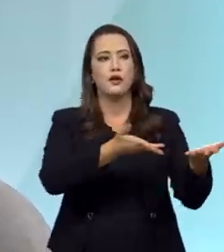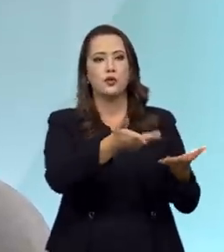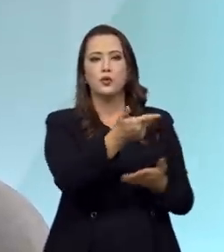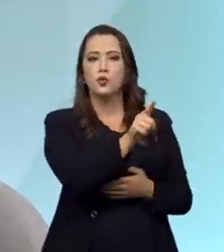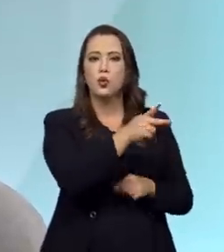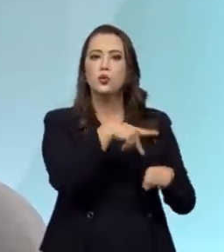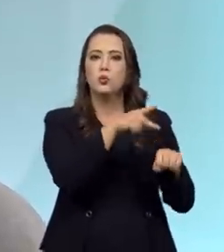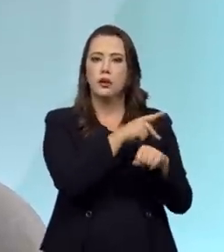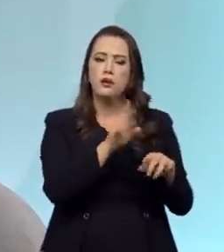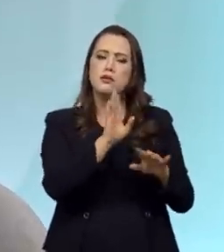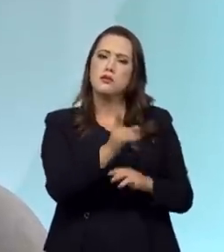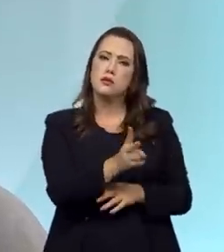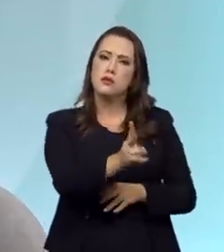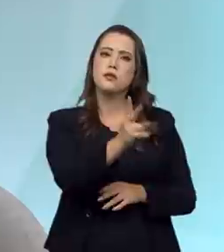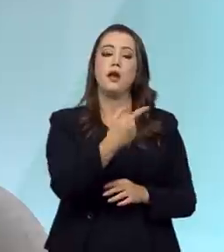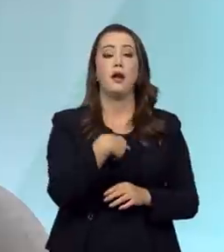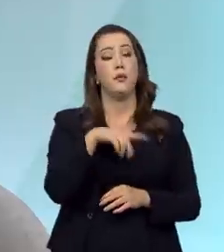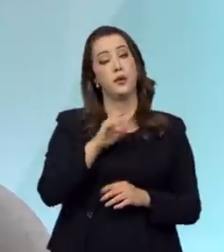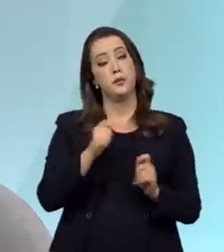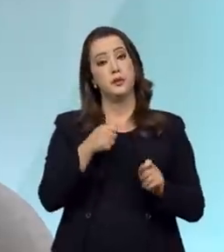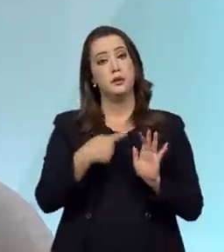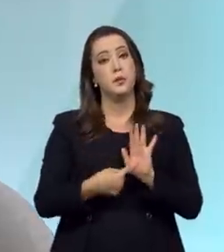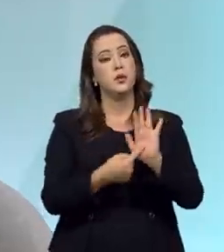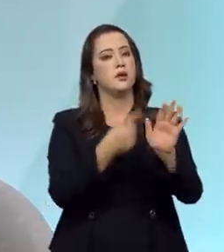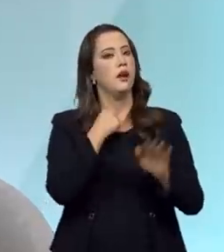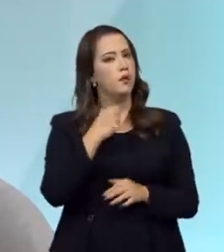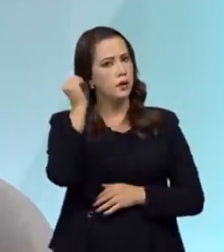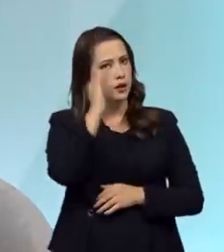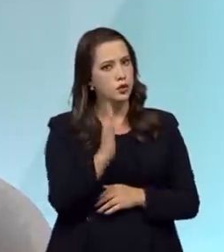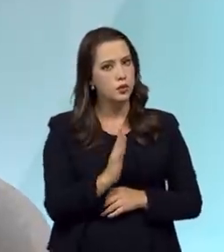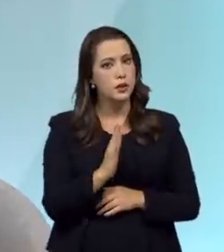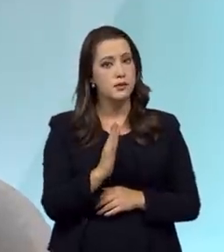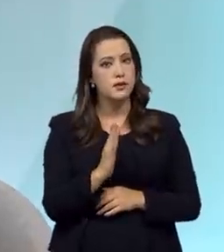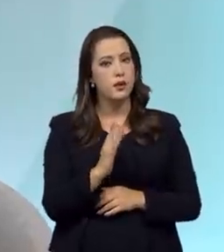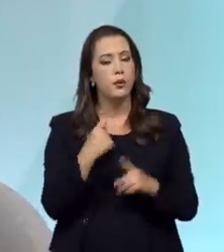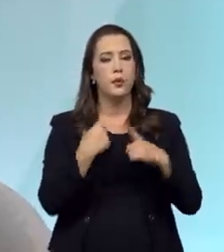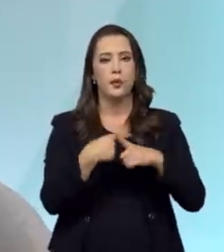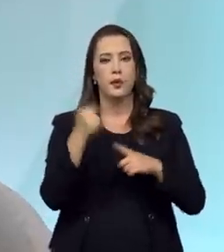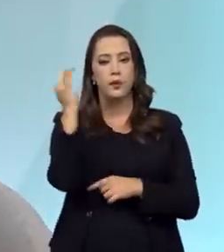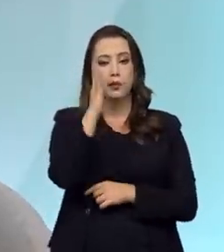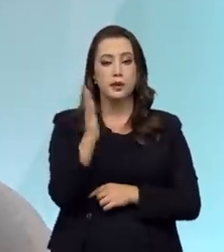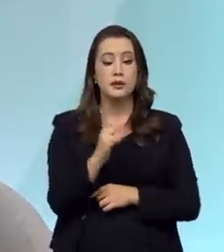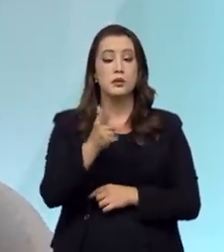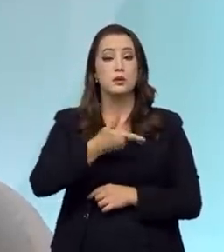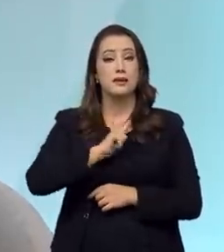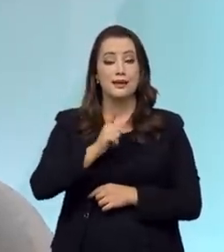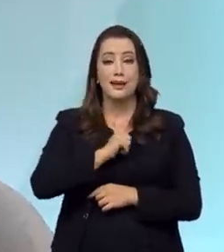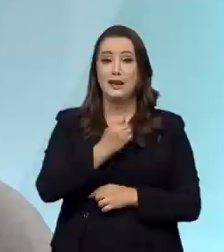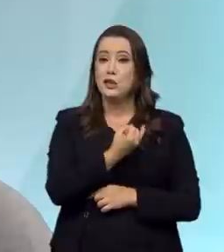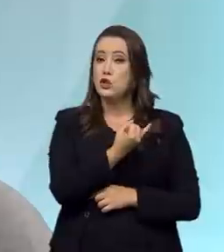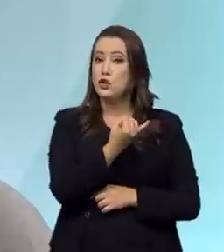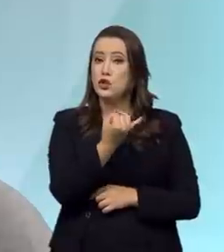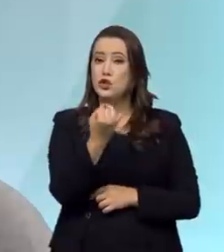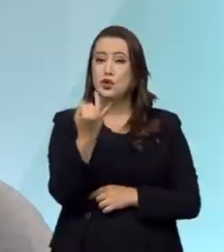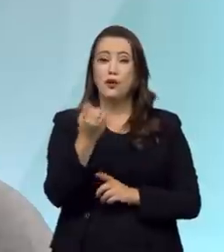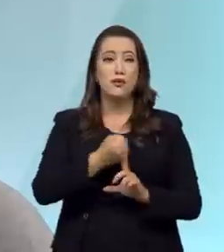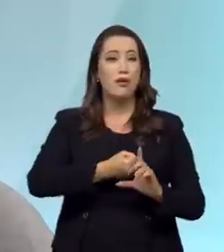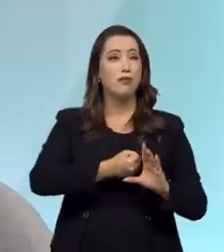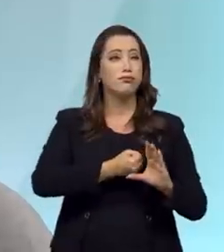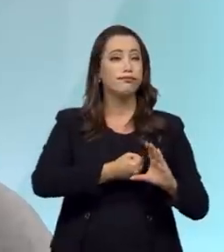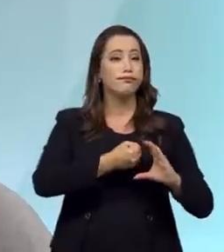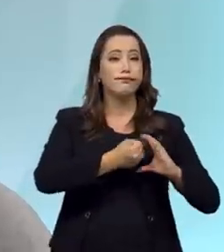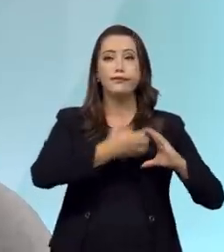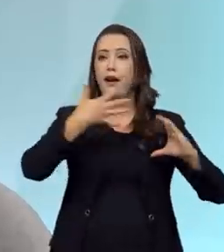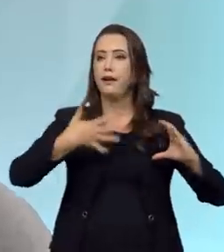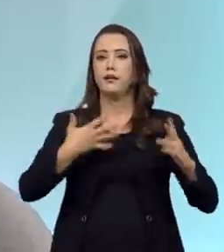porque também há outro ponto muito importante o Brasil tem uma características de um país com diversas